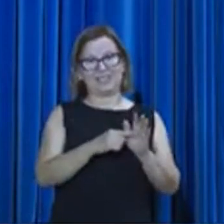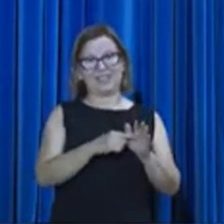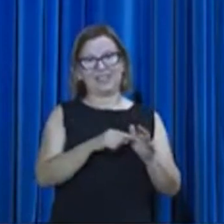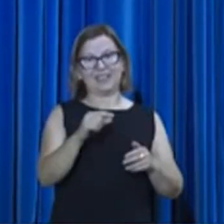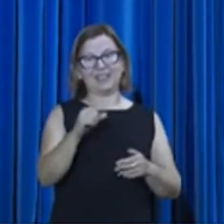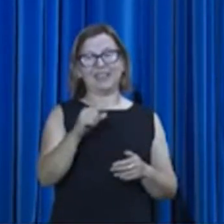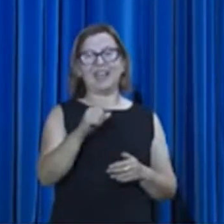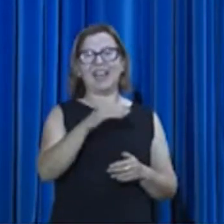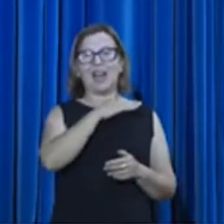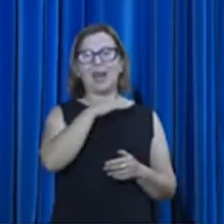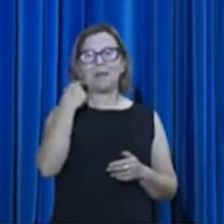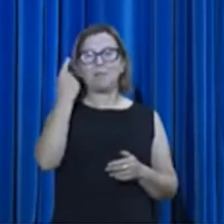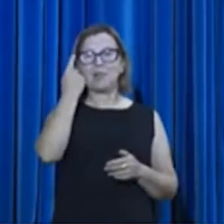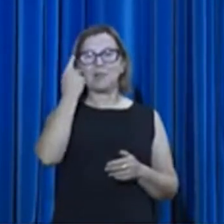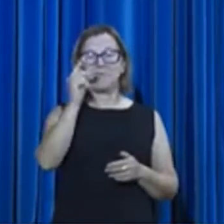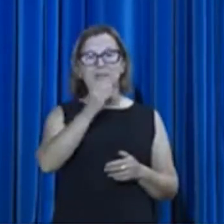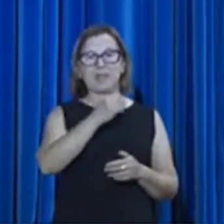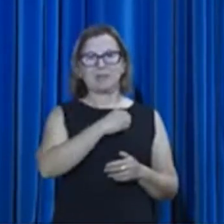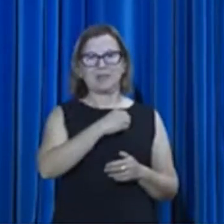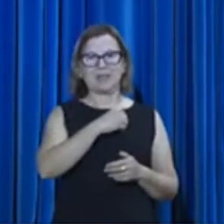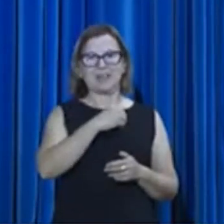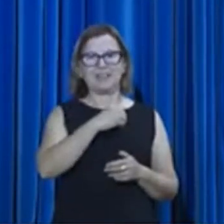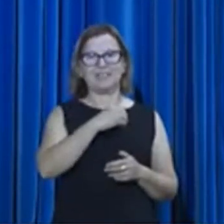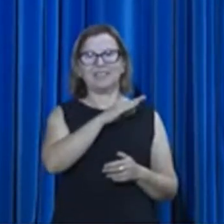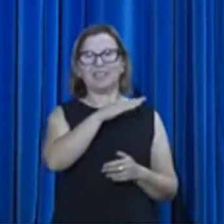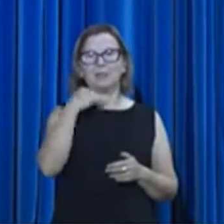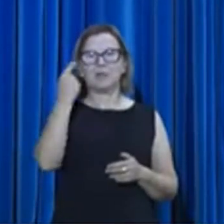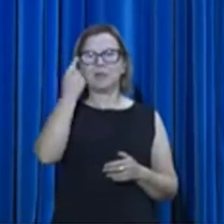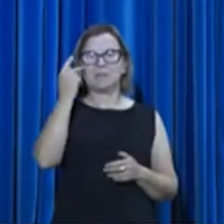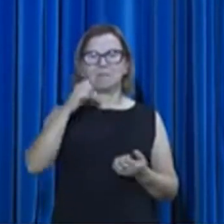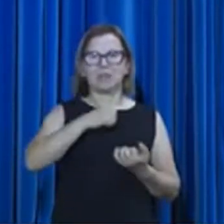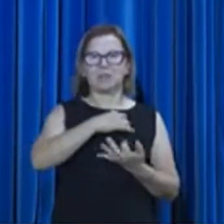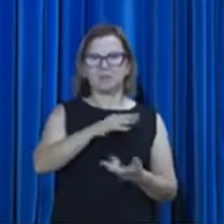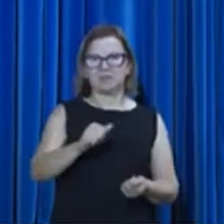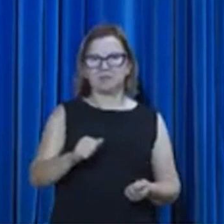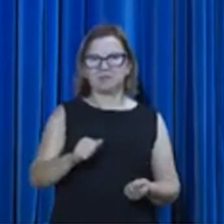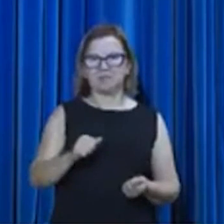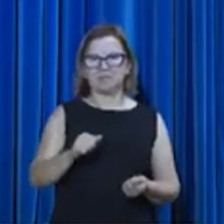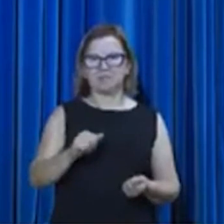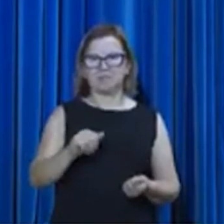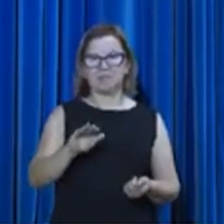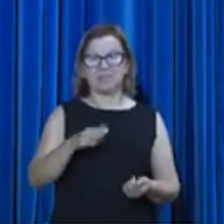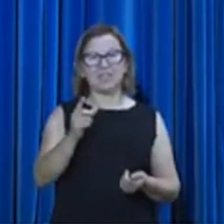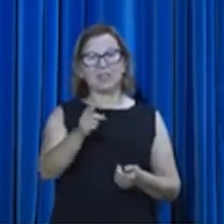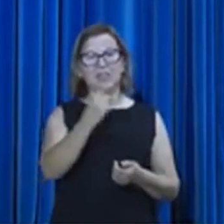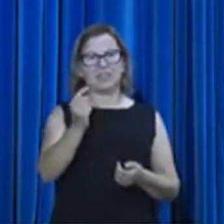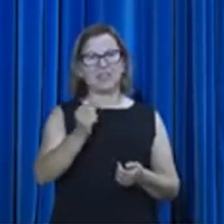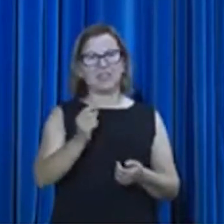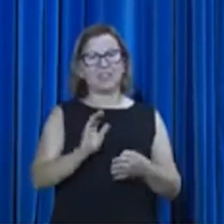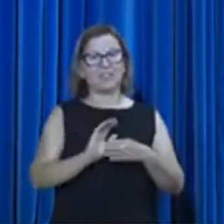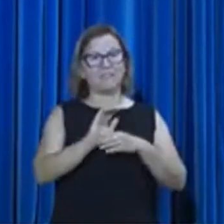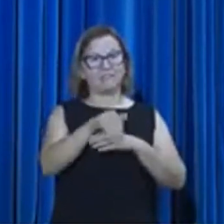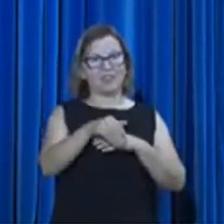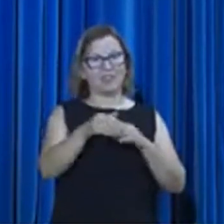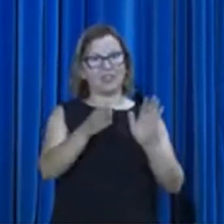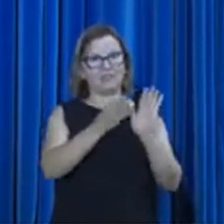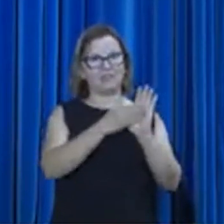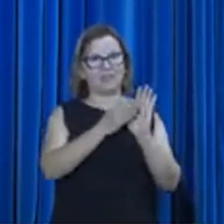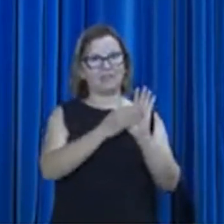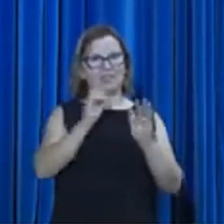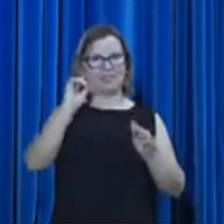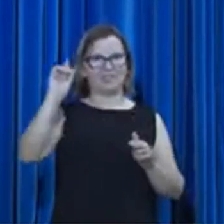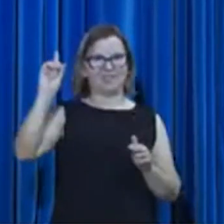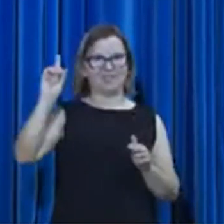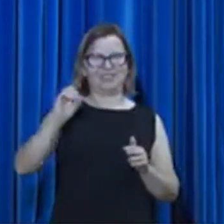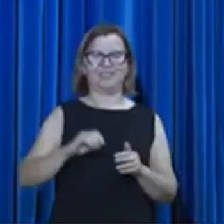totalmente fora do propósito para o qual fomos criados. Um outro texto de 2 Coríntios 4:10, foi o que eu